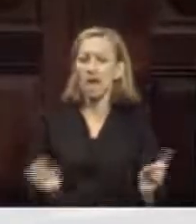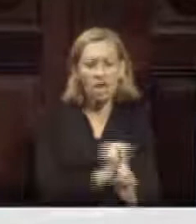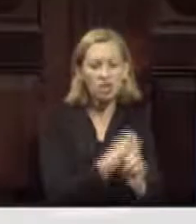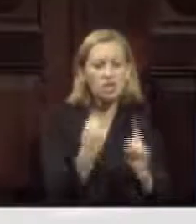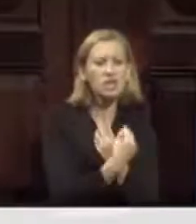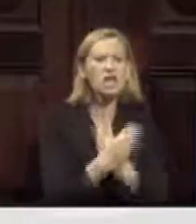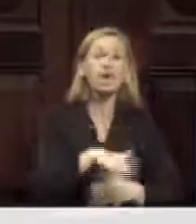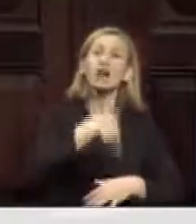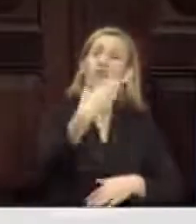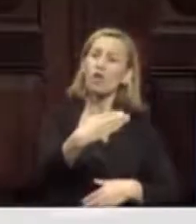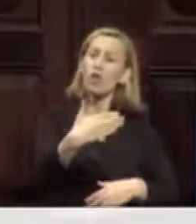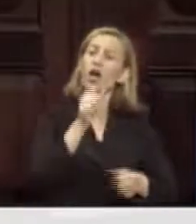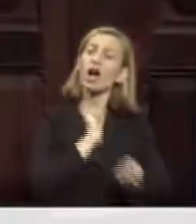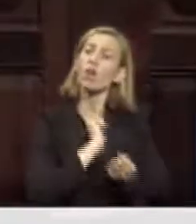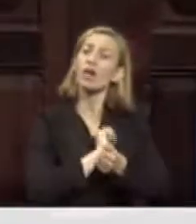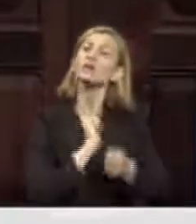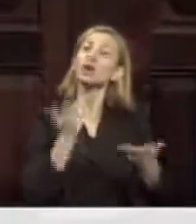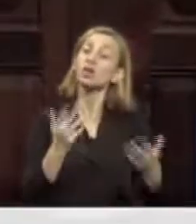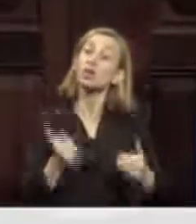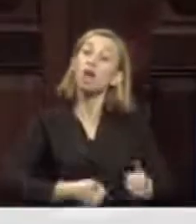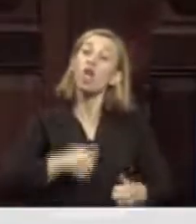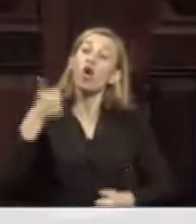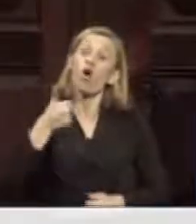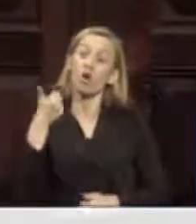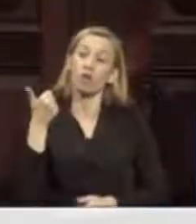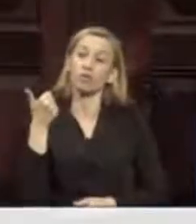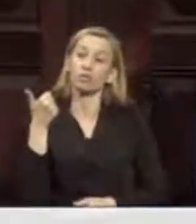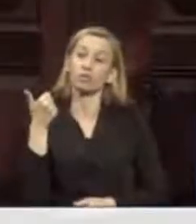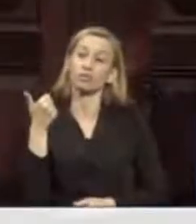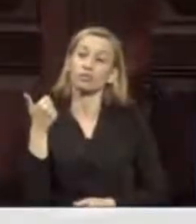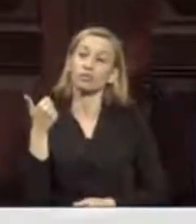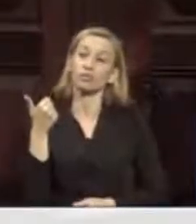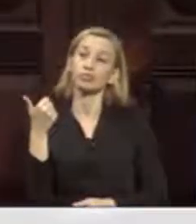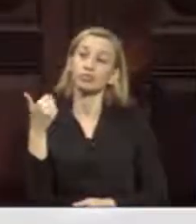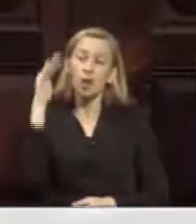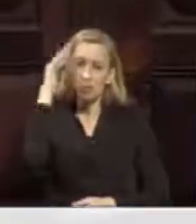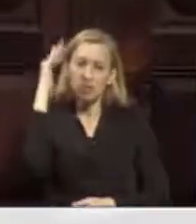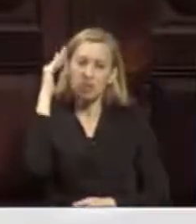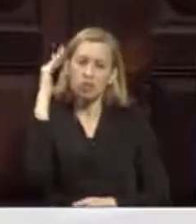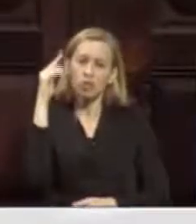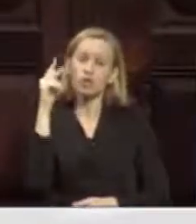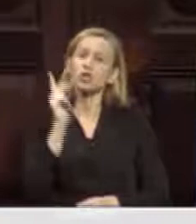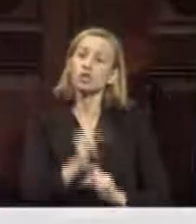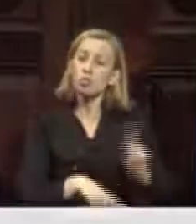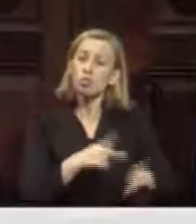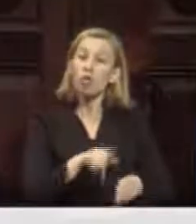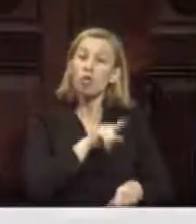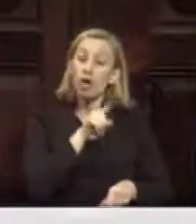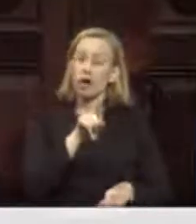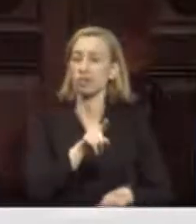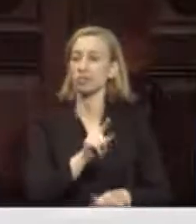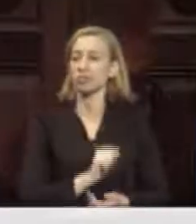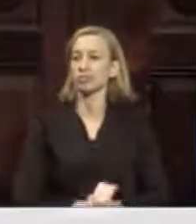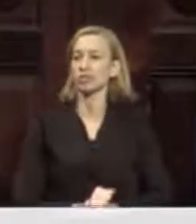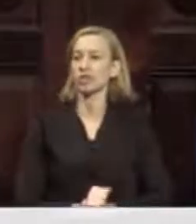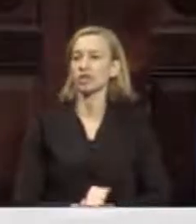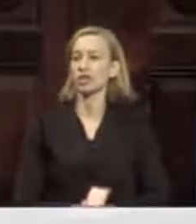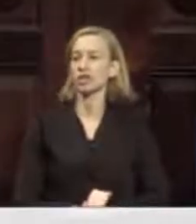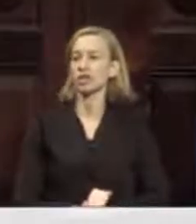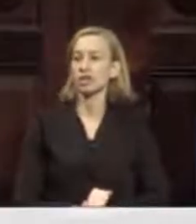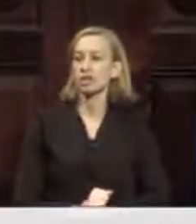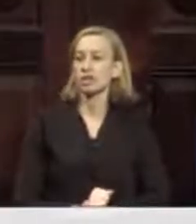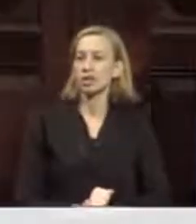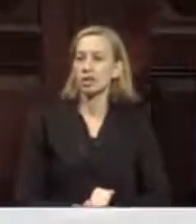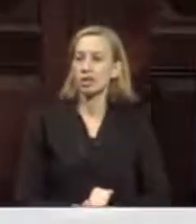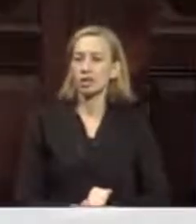lá fora, principalmente os membros desta sociedade, usuários dos sistemas de transporte. É isto daí.